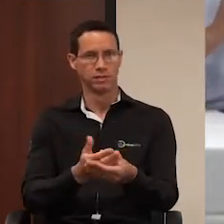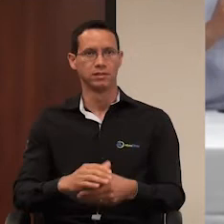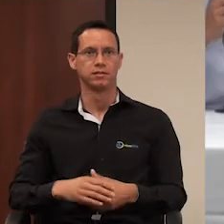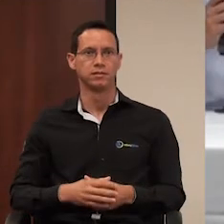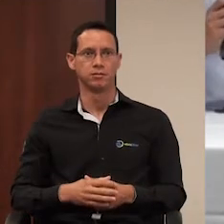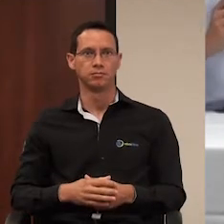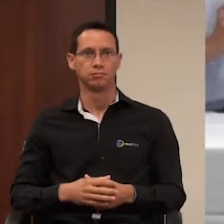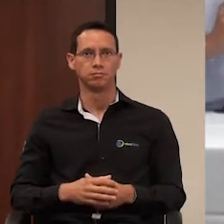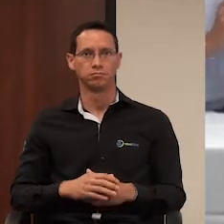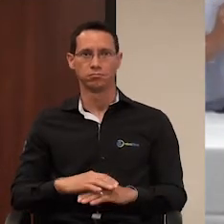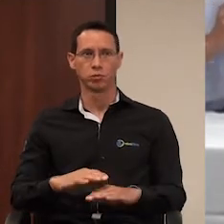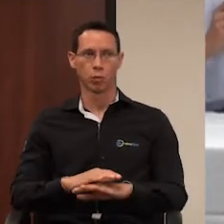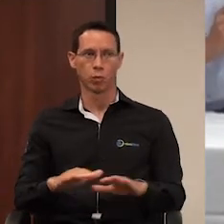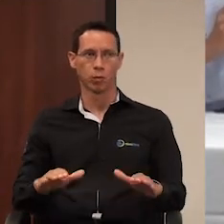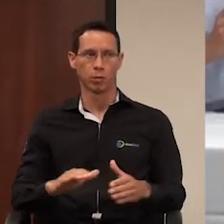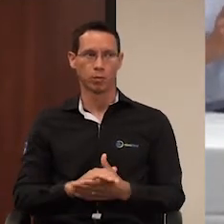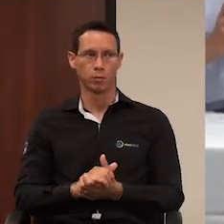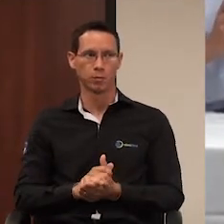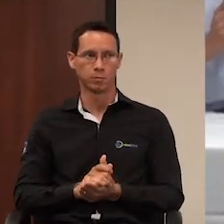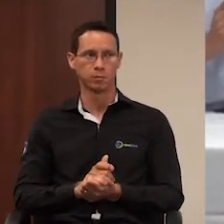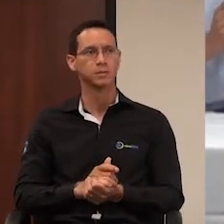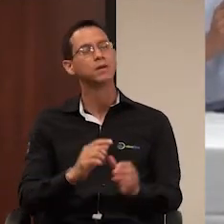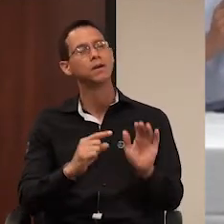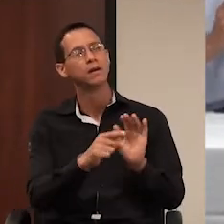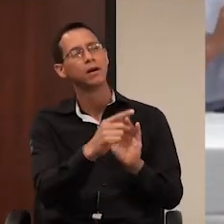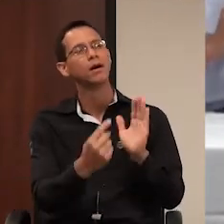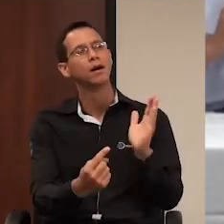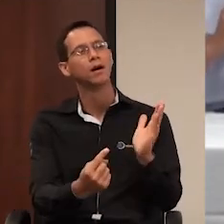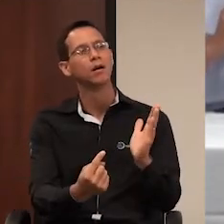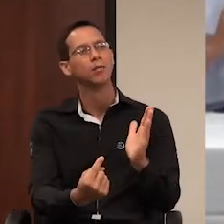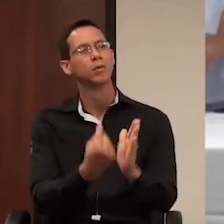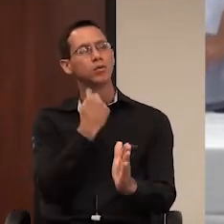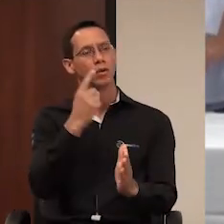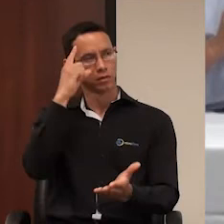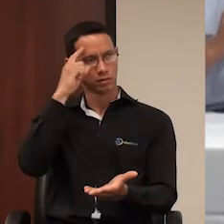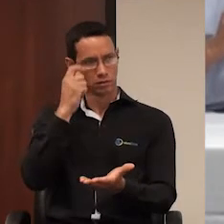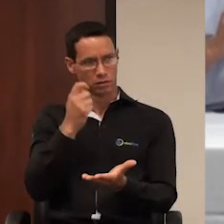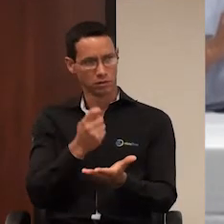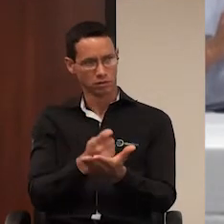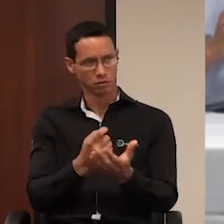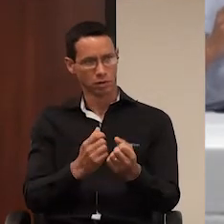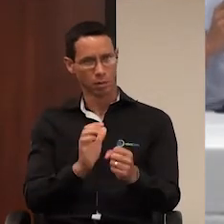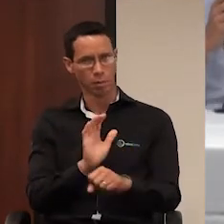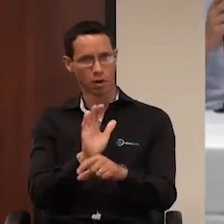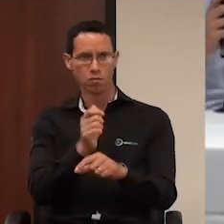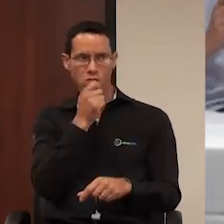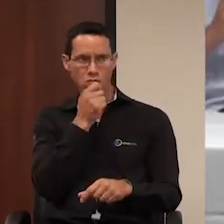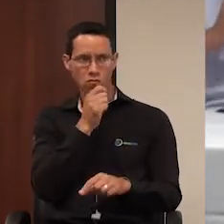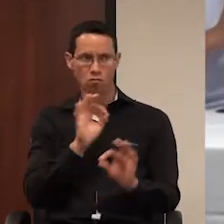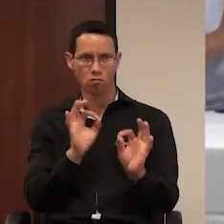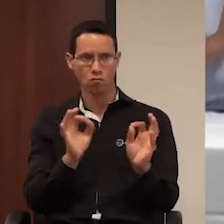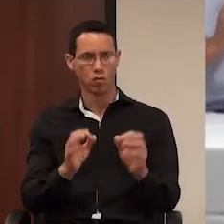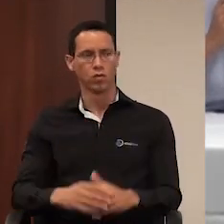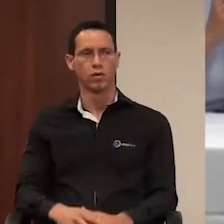Tirando isso... Decisão apoiada, mas não sai... Não achei. Então, assim,